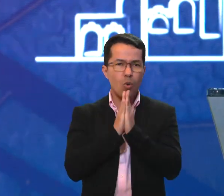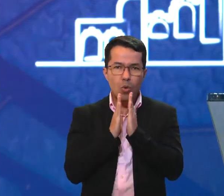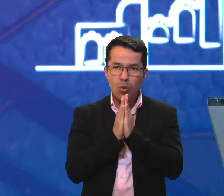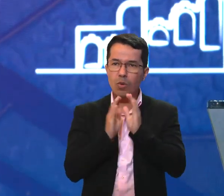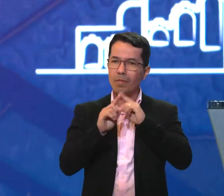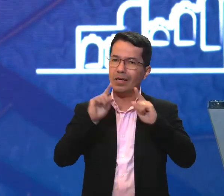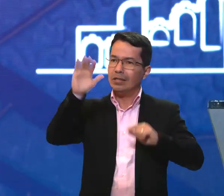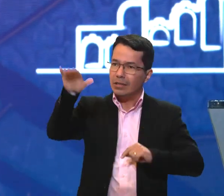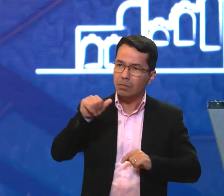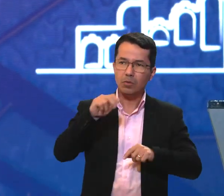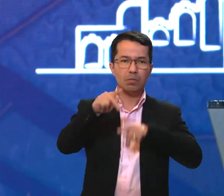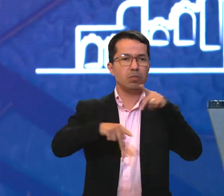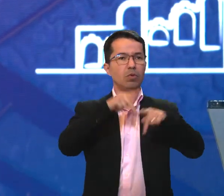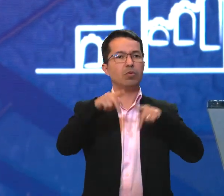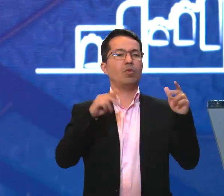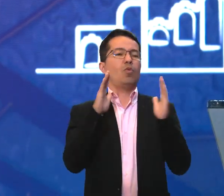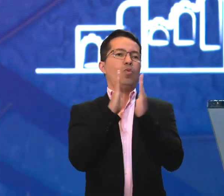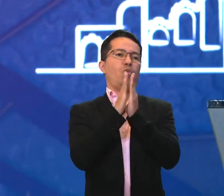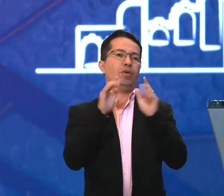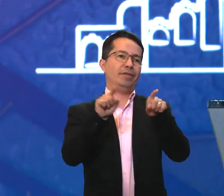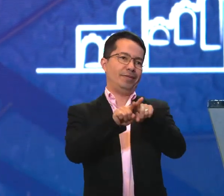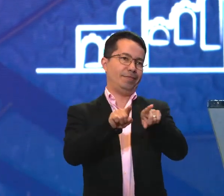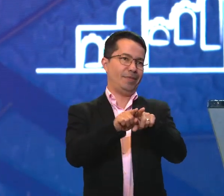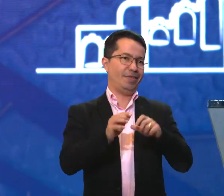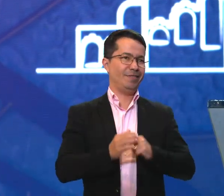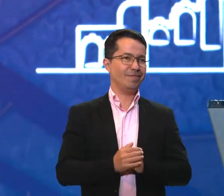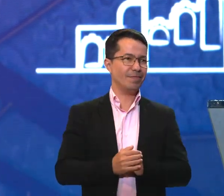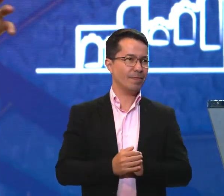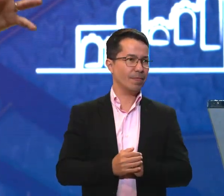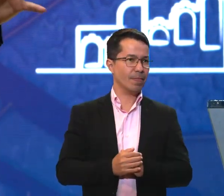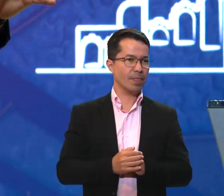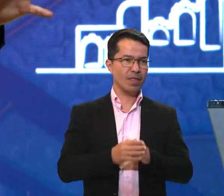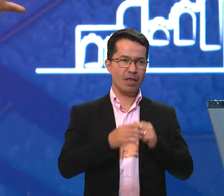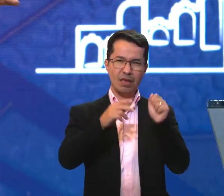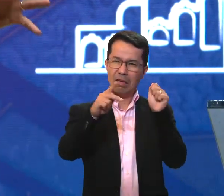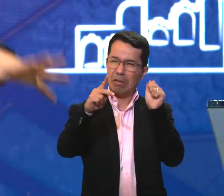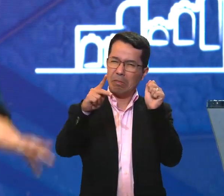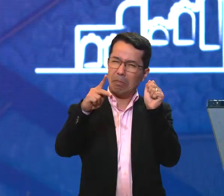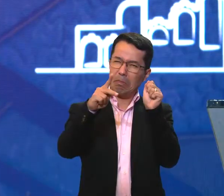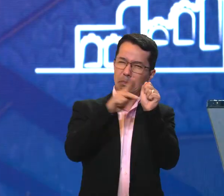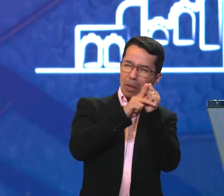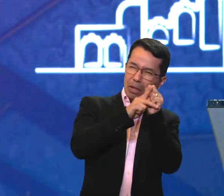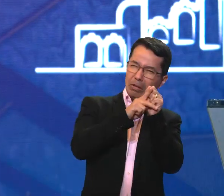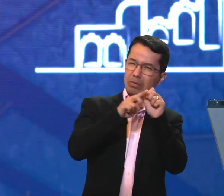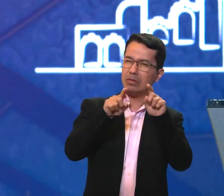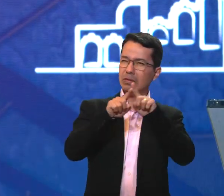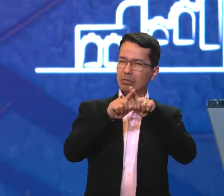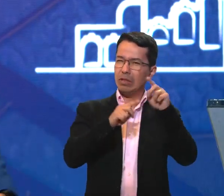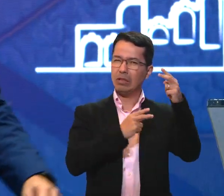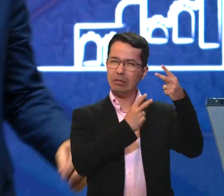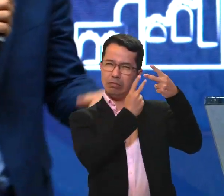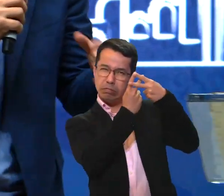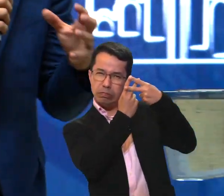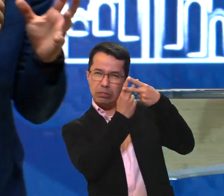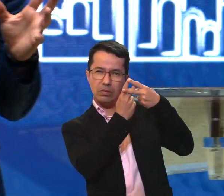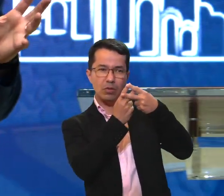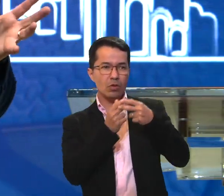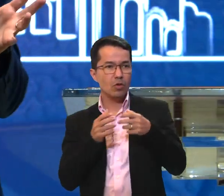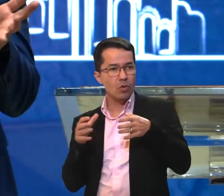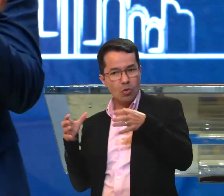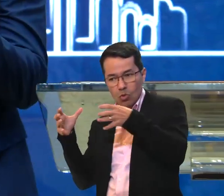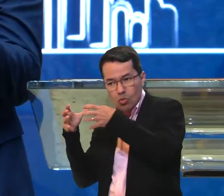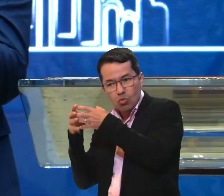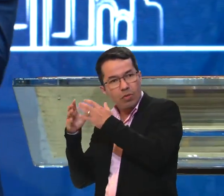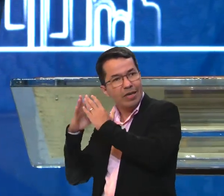Quando Pedro está preso, de forma injusta, foi colocado na cadeia, a igreja se